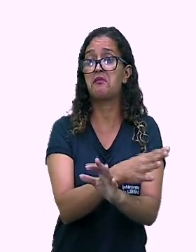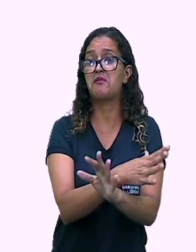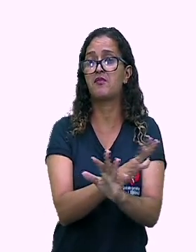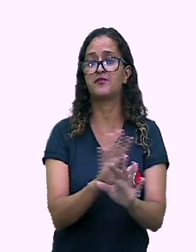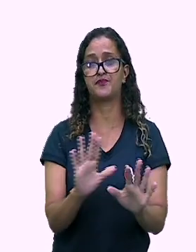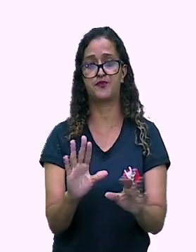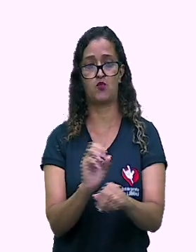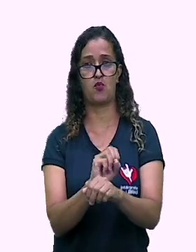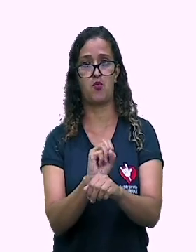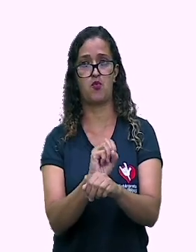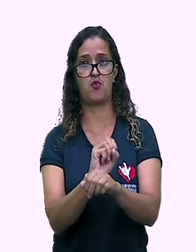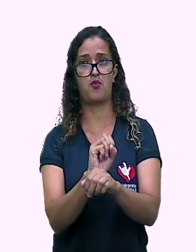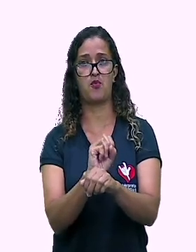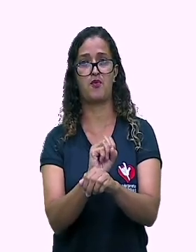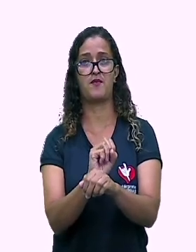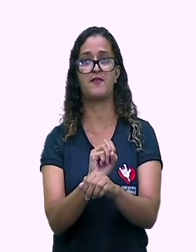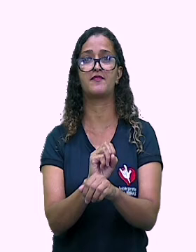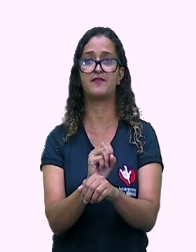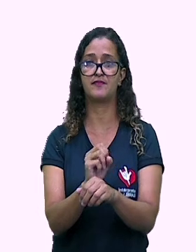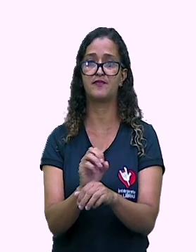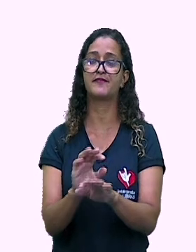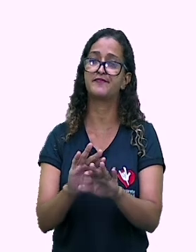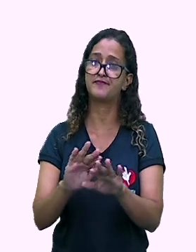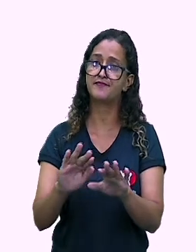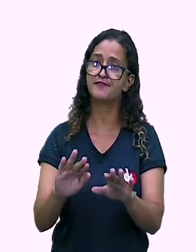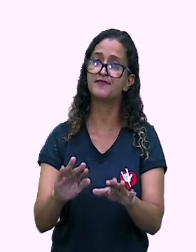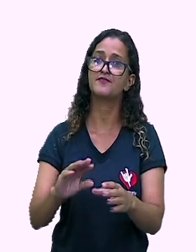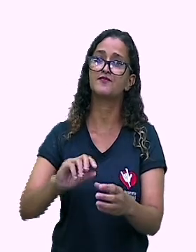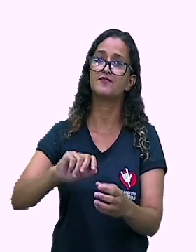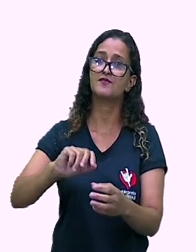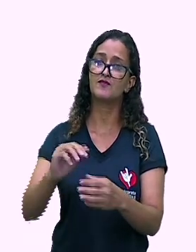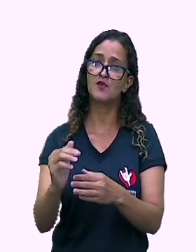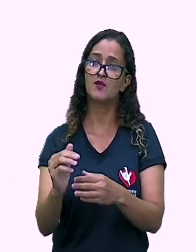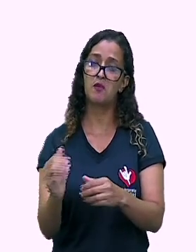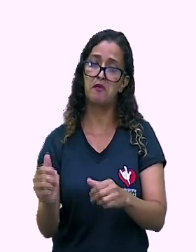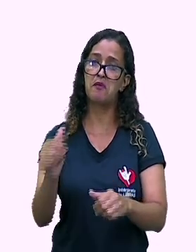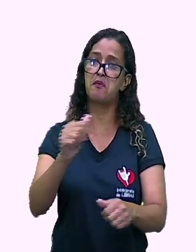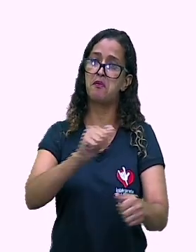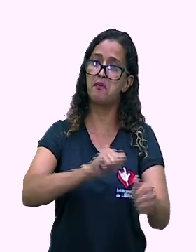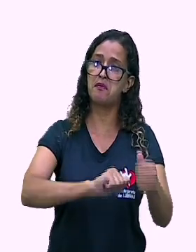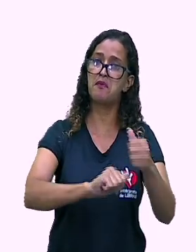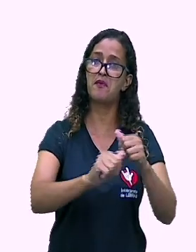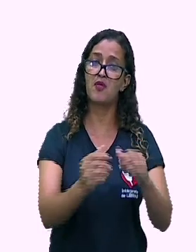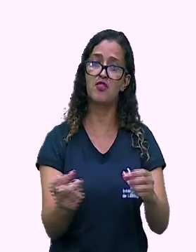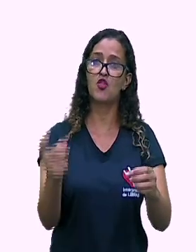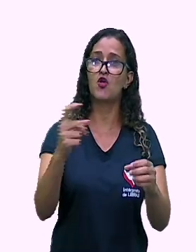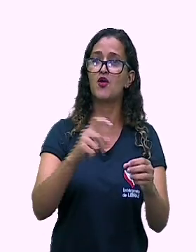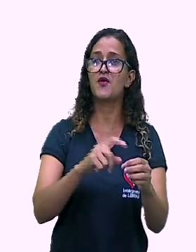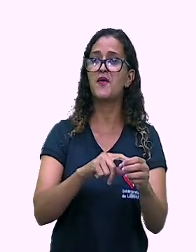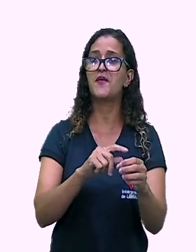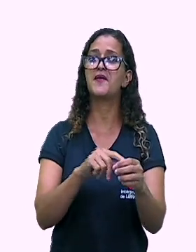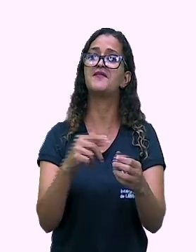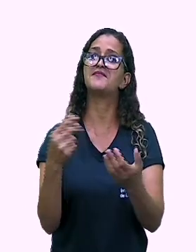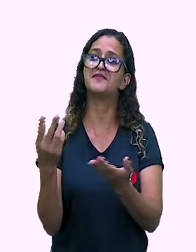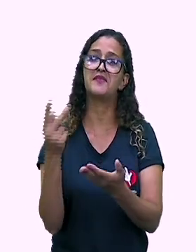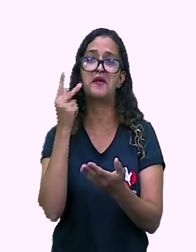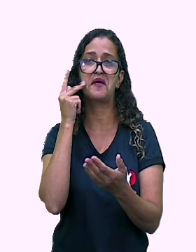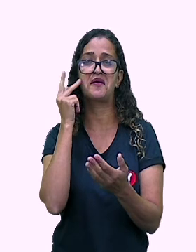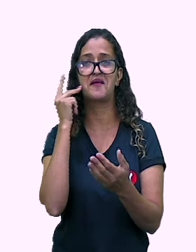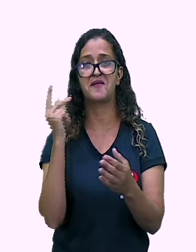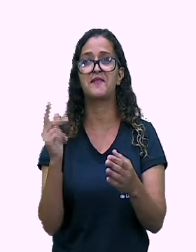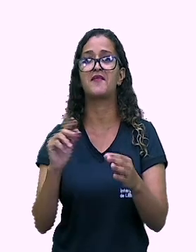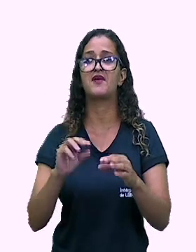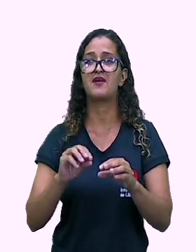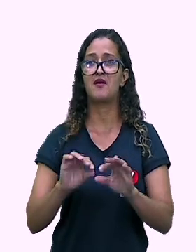que esperar o processo reverter, a reversibilidade, voltar ao estado original,